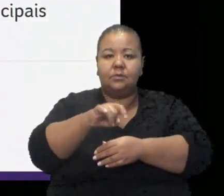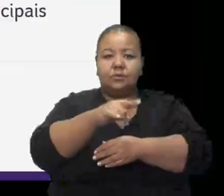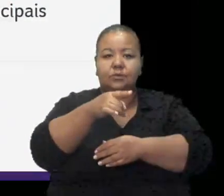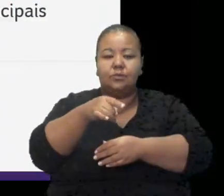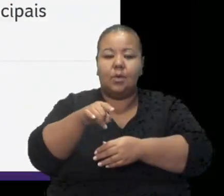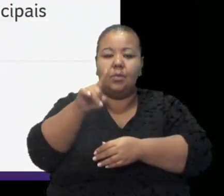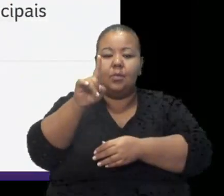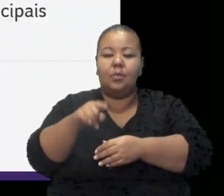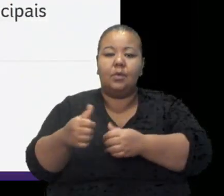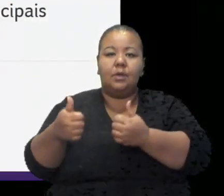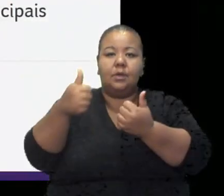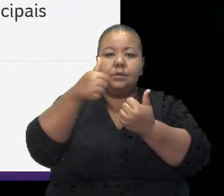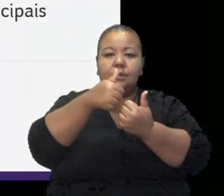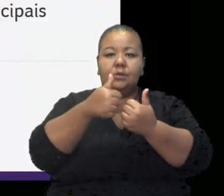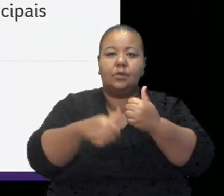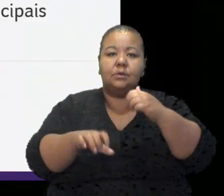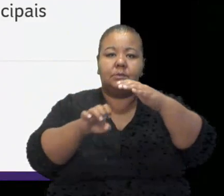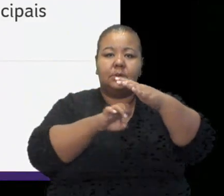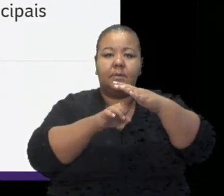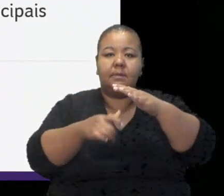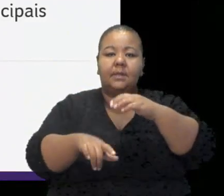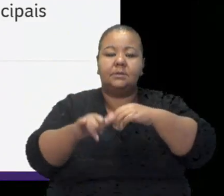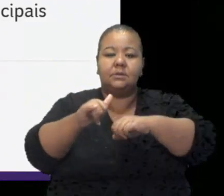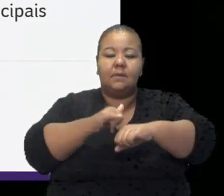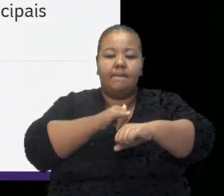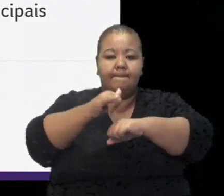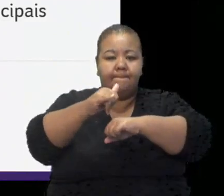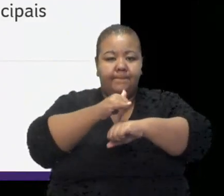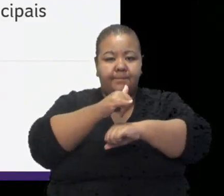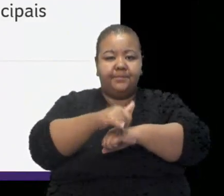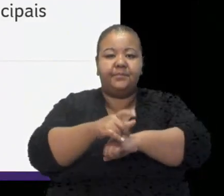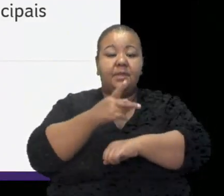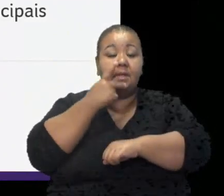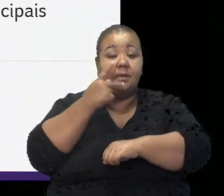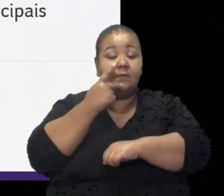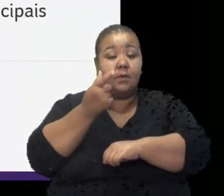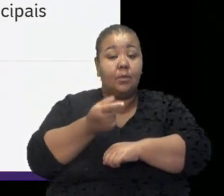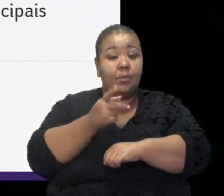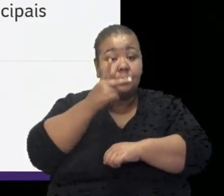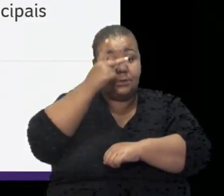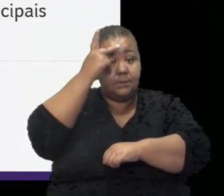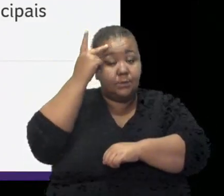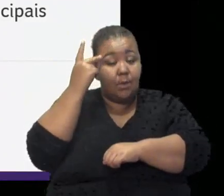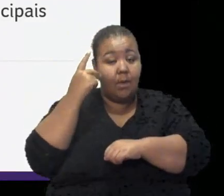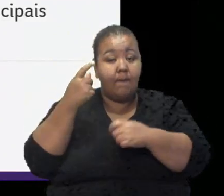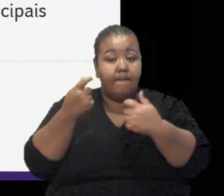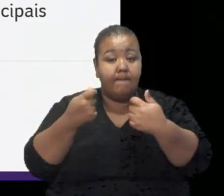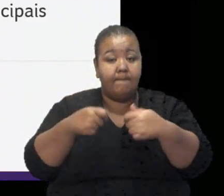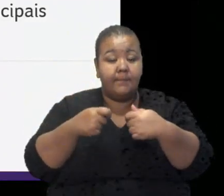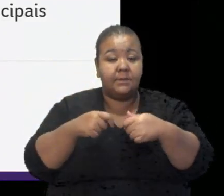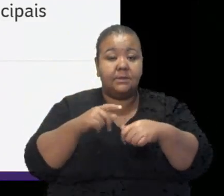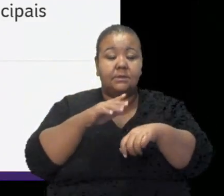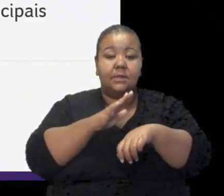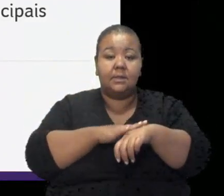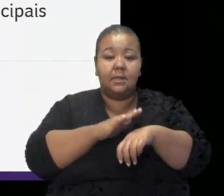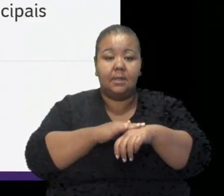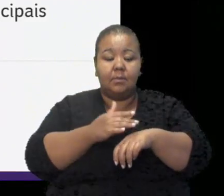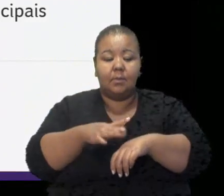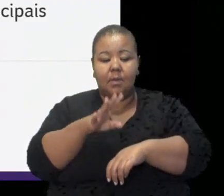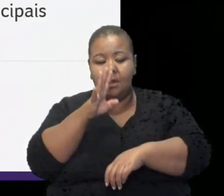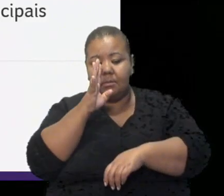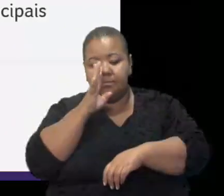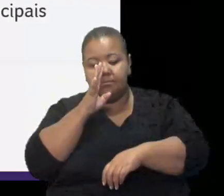People Plus Strategy, afirmou que todo pequeno empresário deveria investir tempo para observar